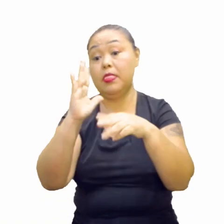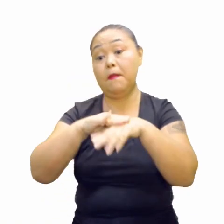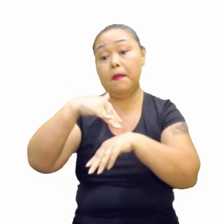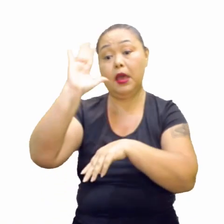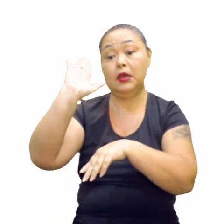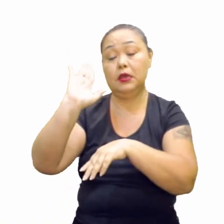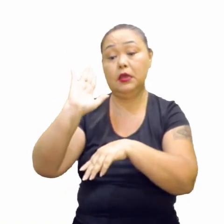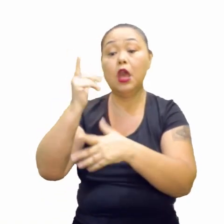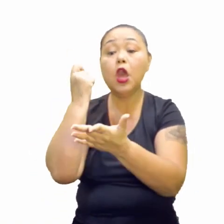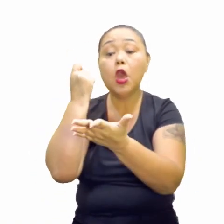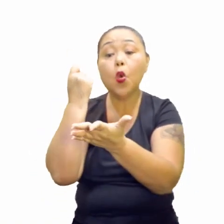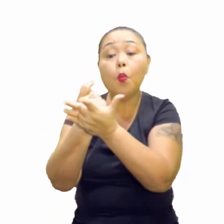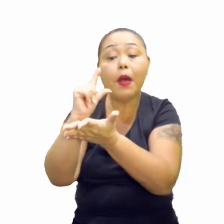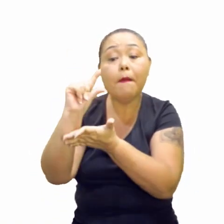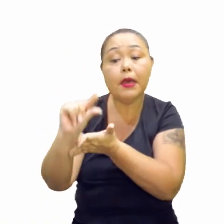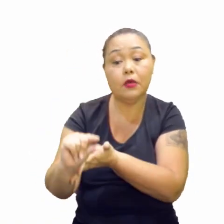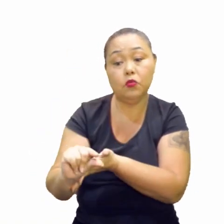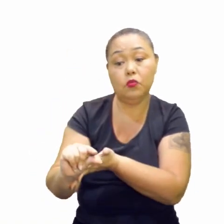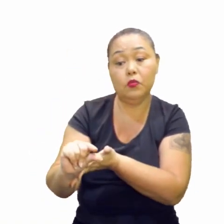menos.